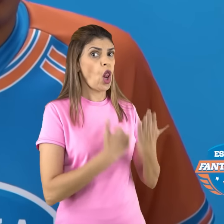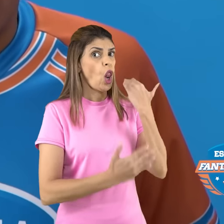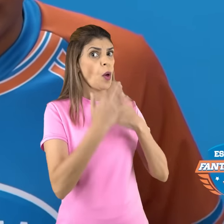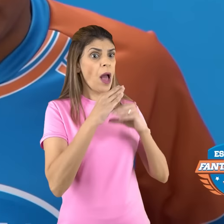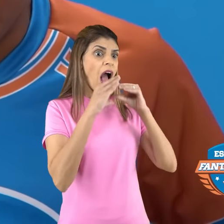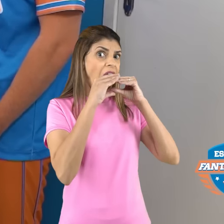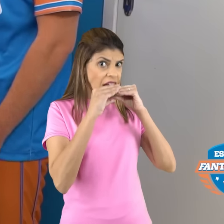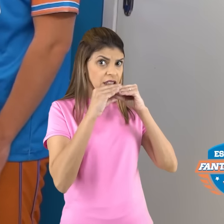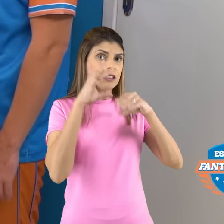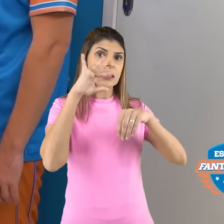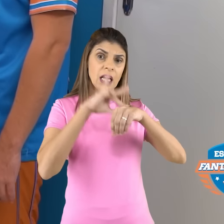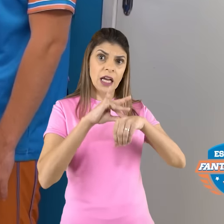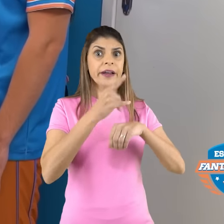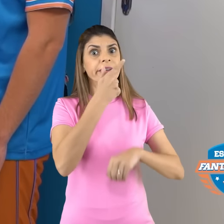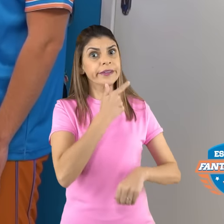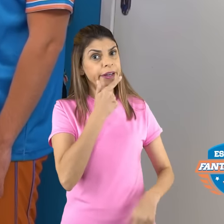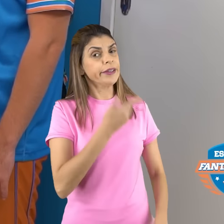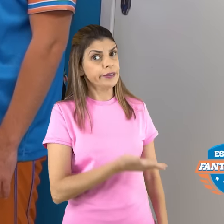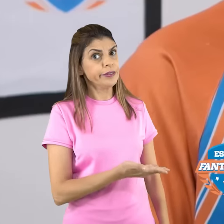muito cheeseburger.